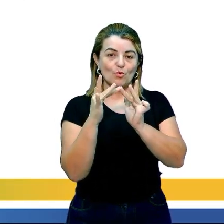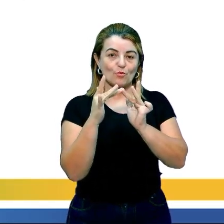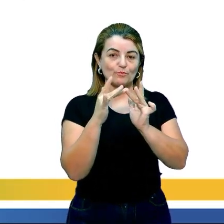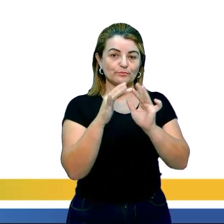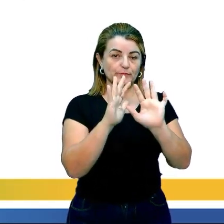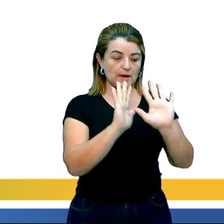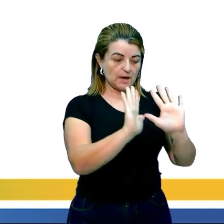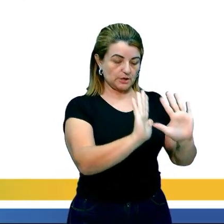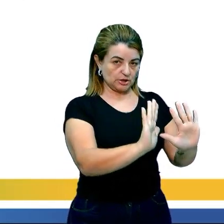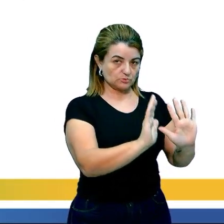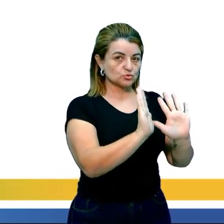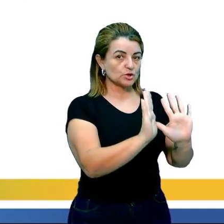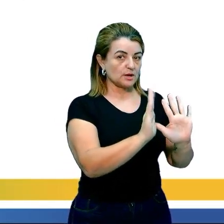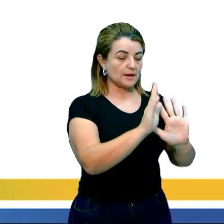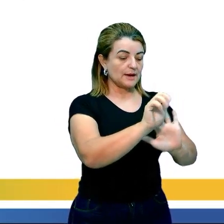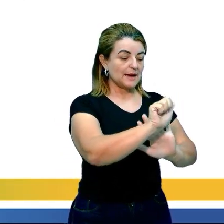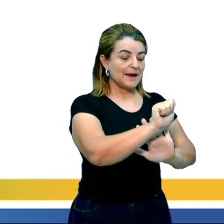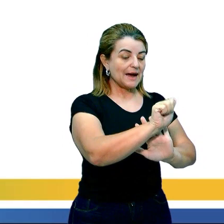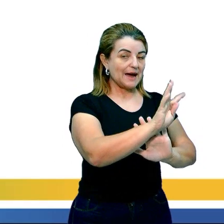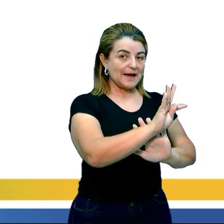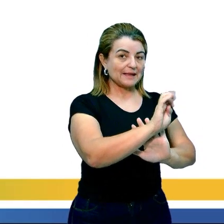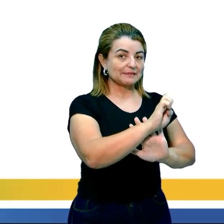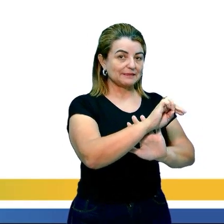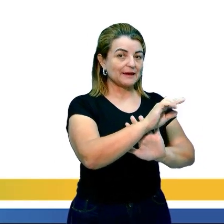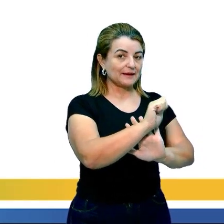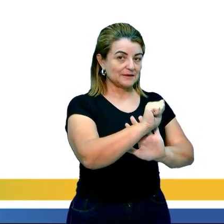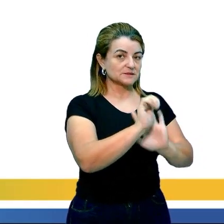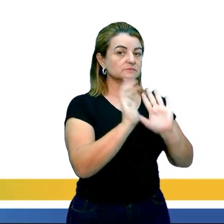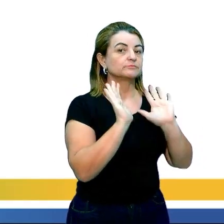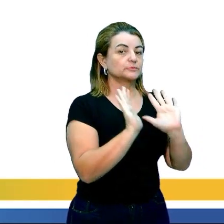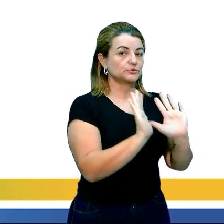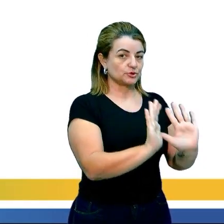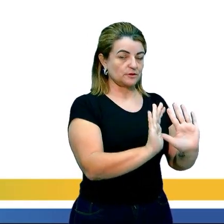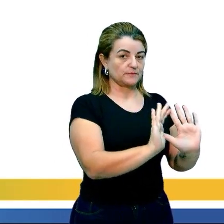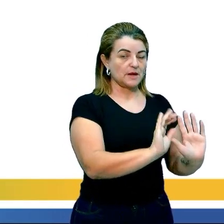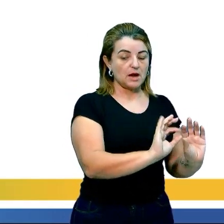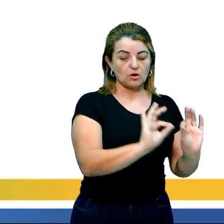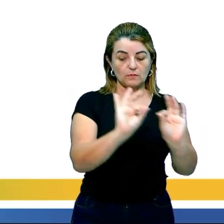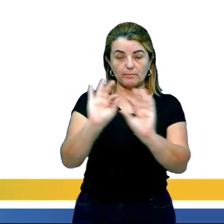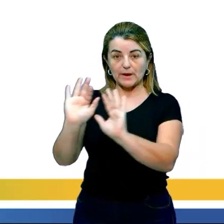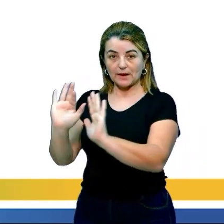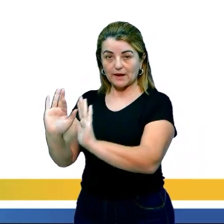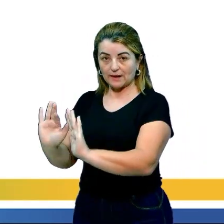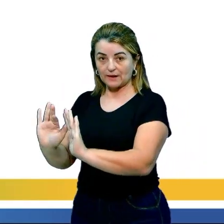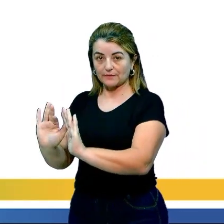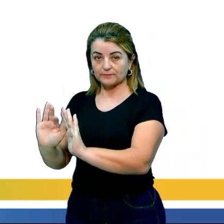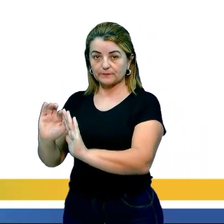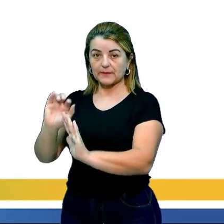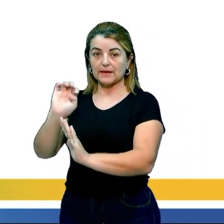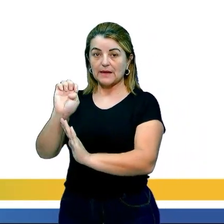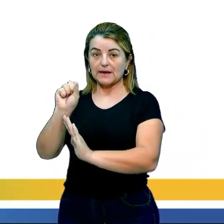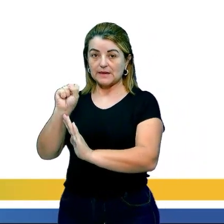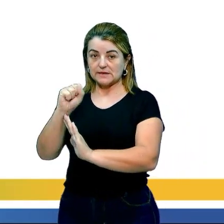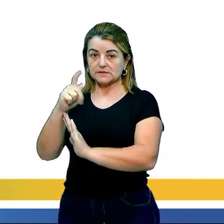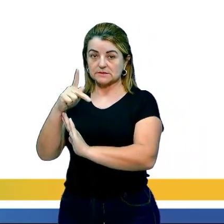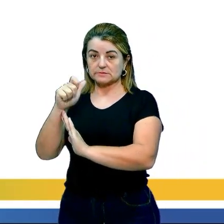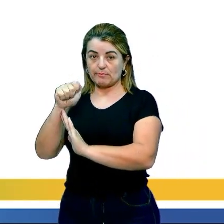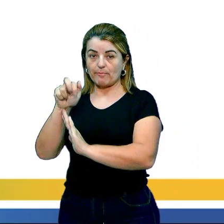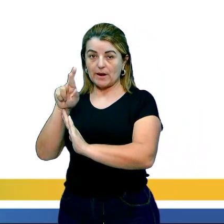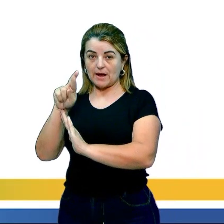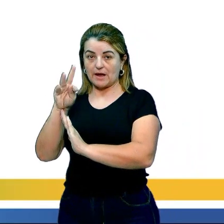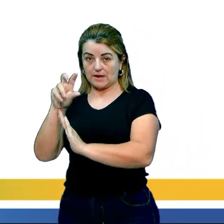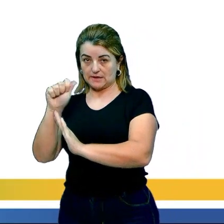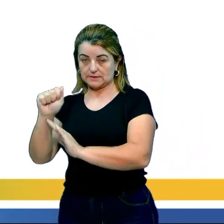Esparta né a cidade-estado dos Guerreiros dos grandes Valentes né E aí